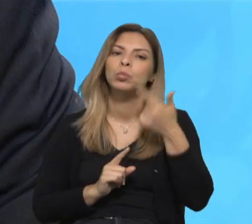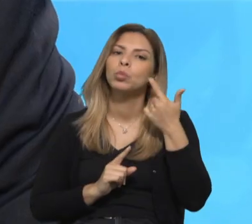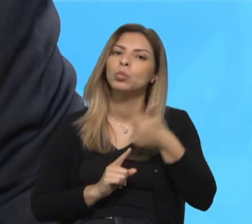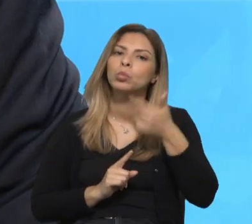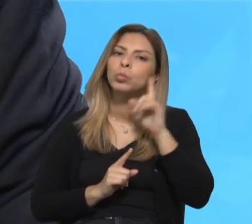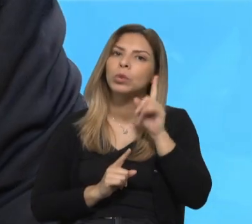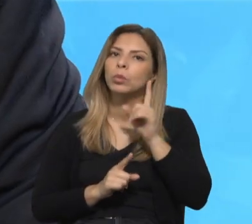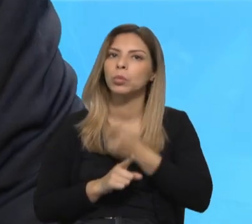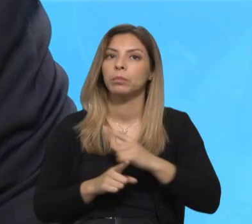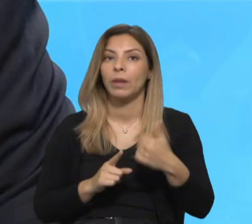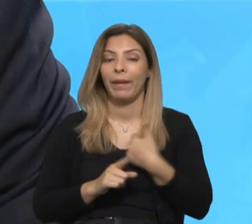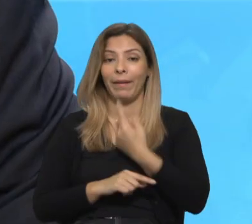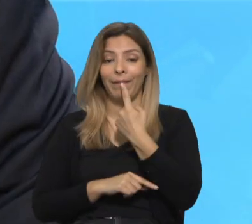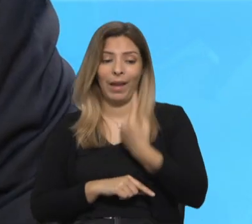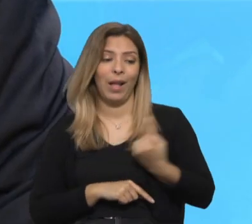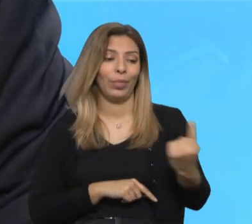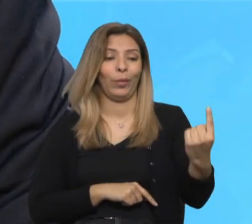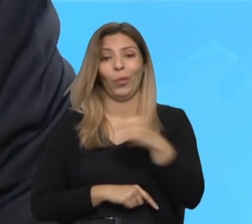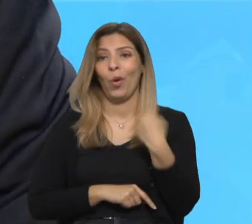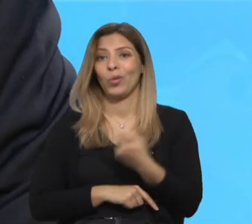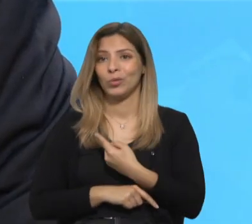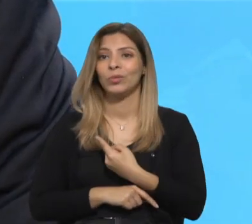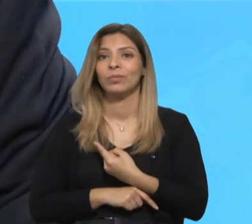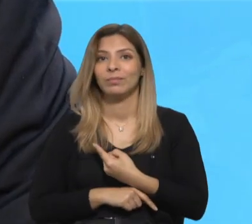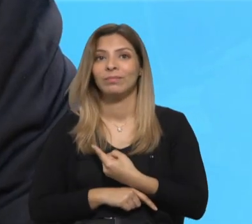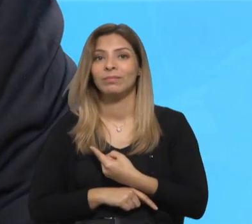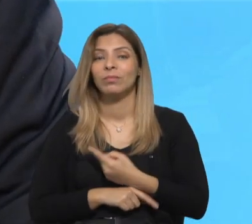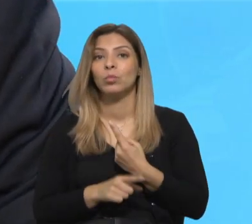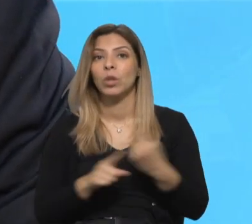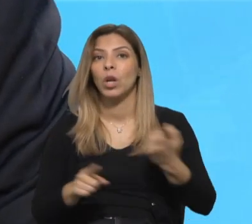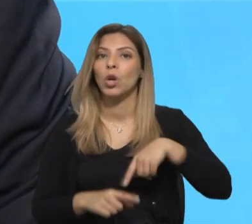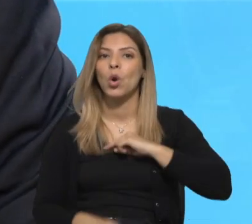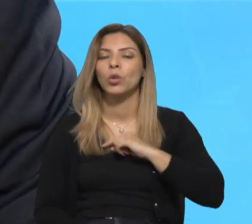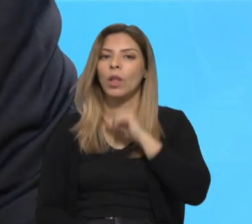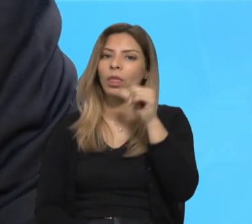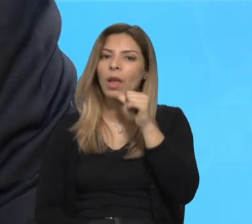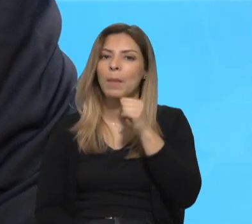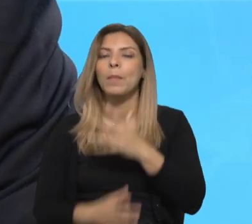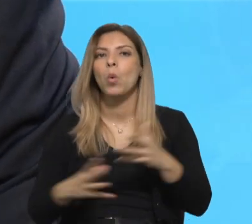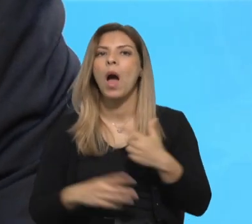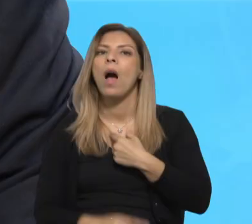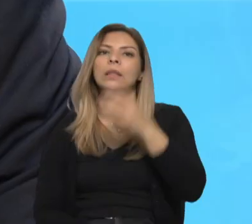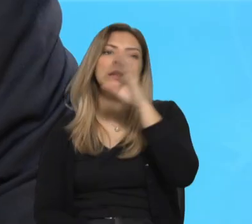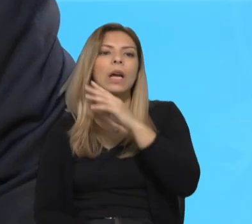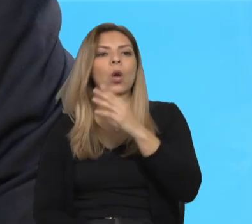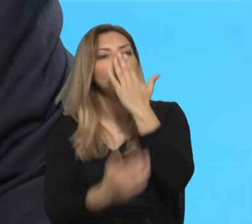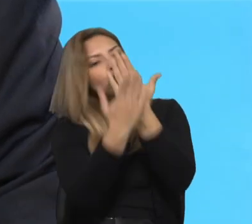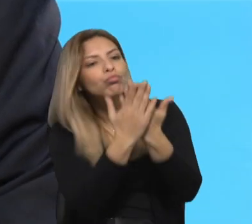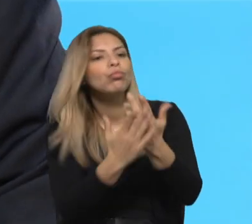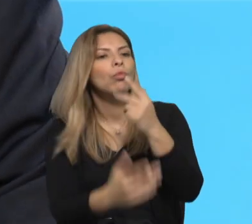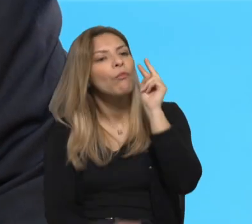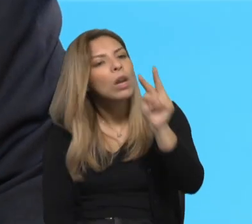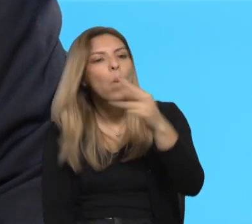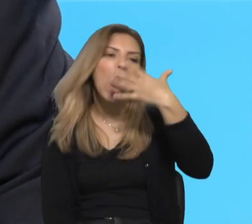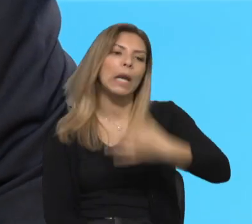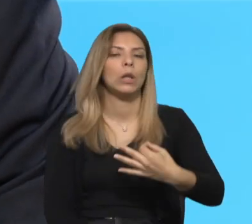Tomé representa cada um de nós, porque nós dizemos muitas vezes: eu só se vir é que acredito.